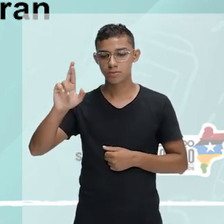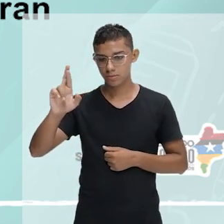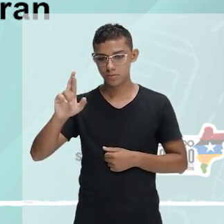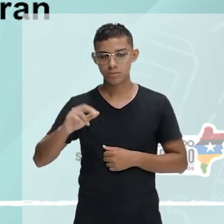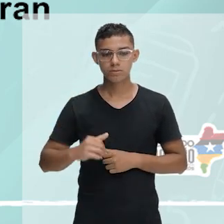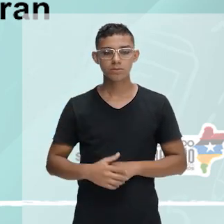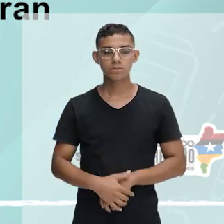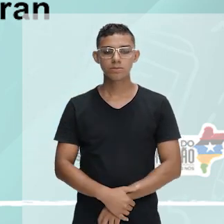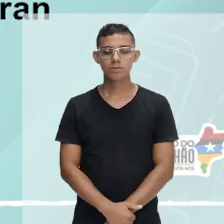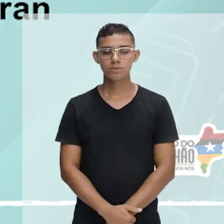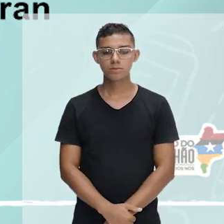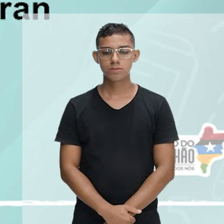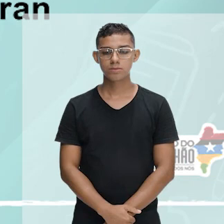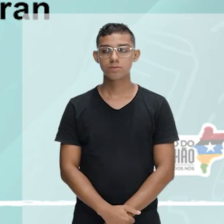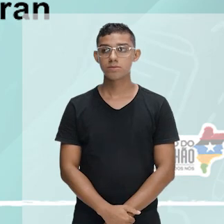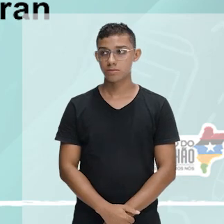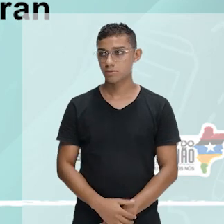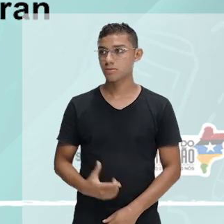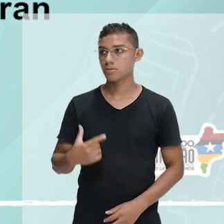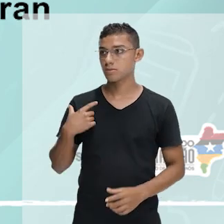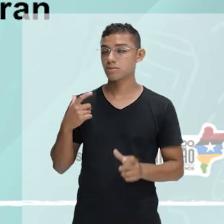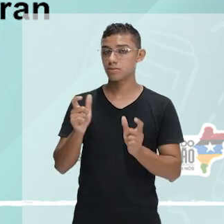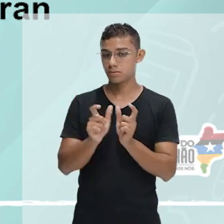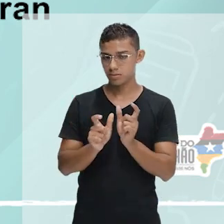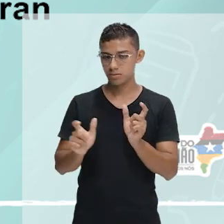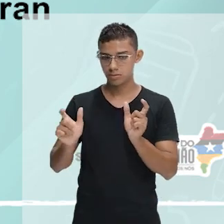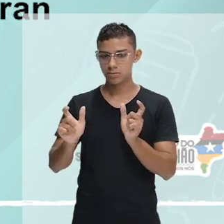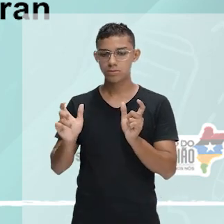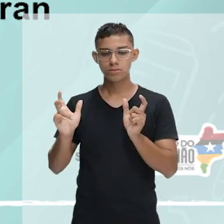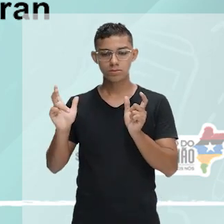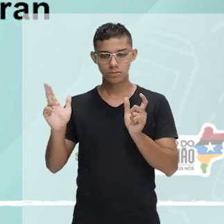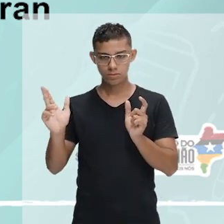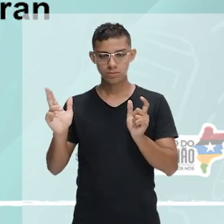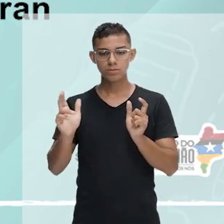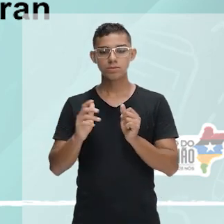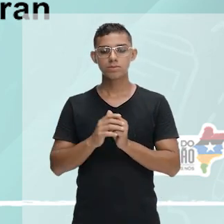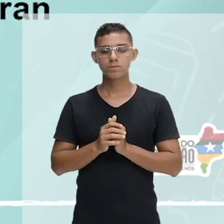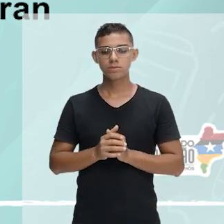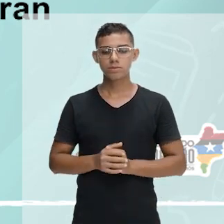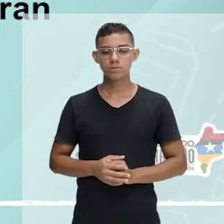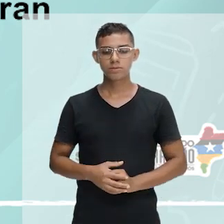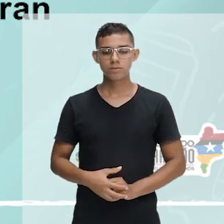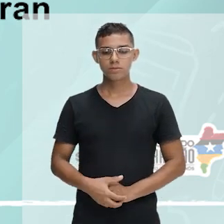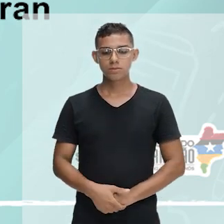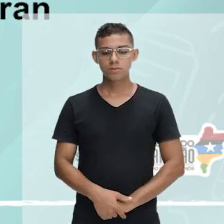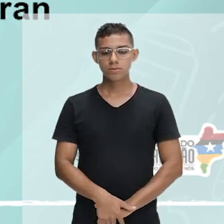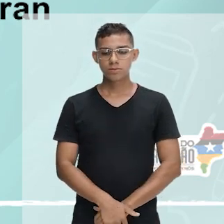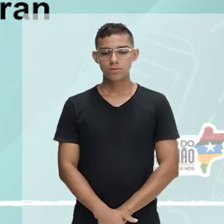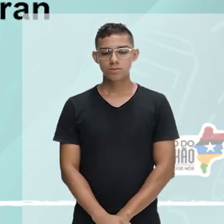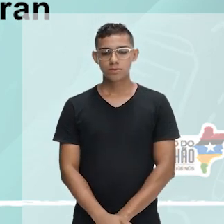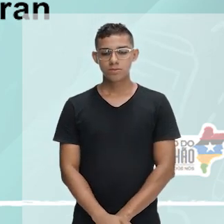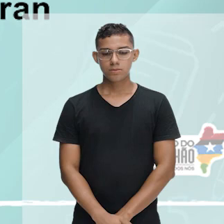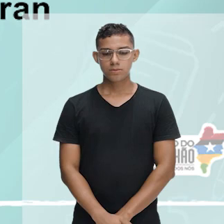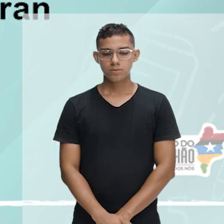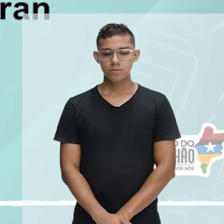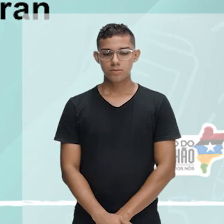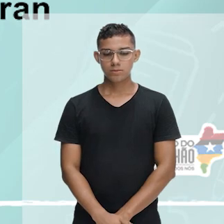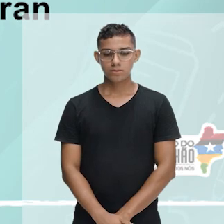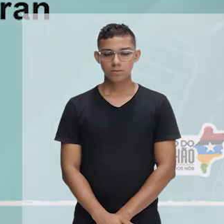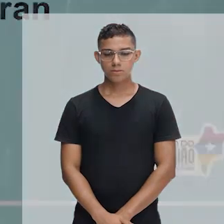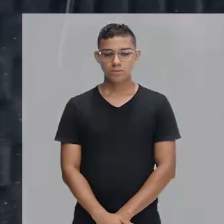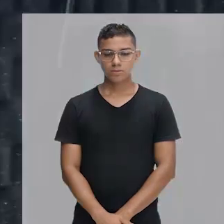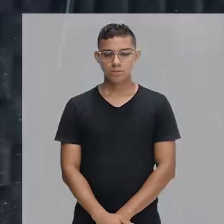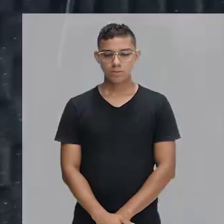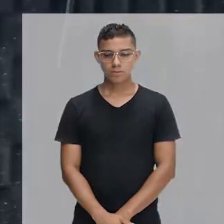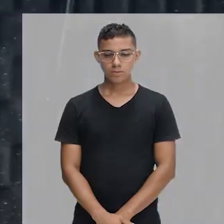que vai acompanhar a terminação dos outros dois. Dijera, dijeras, dijera,